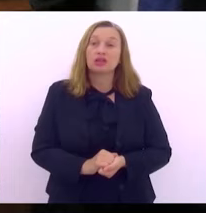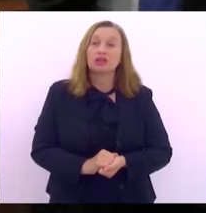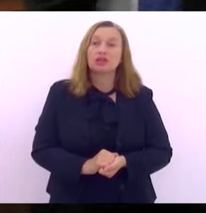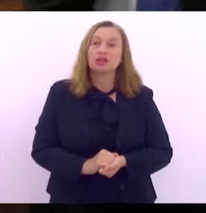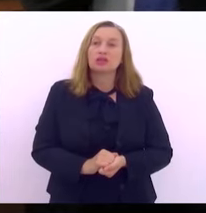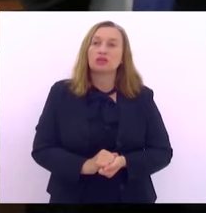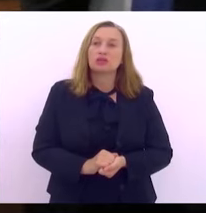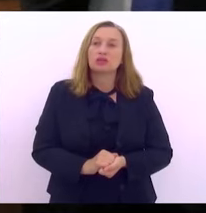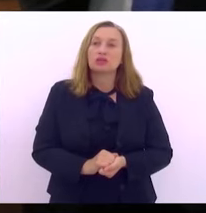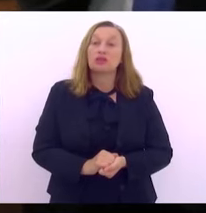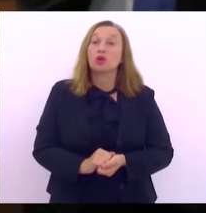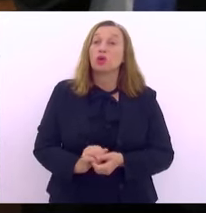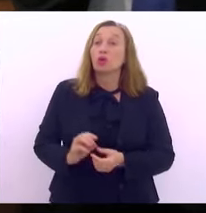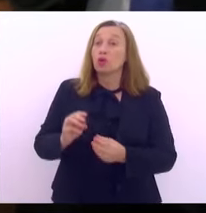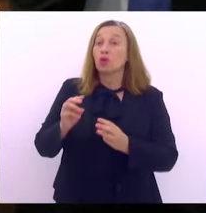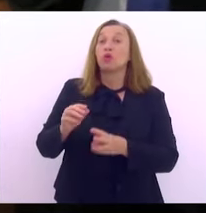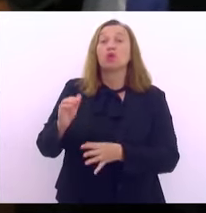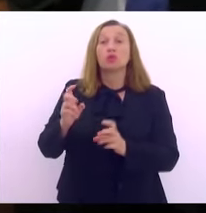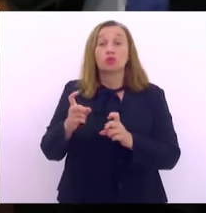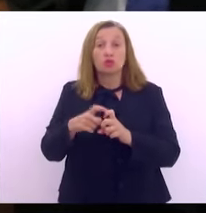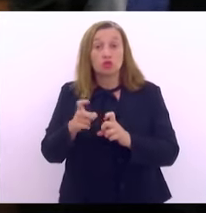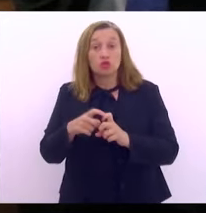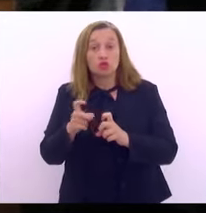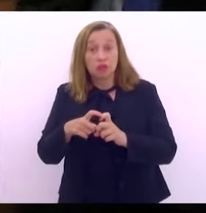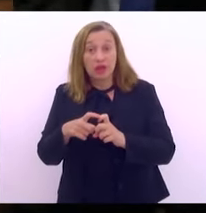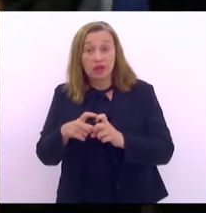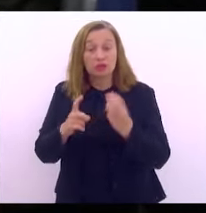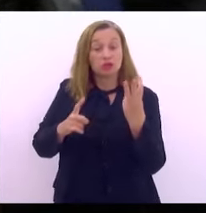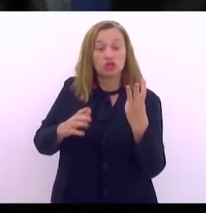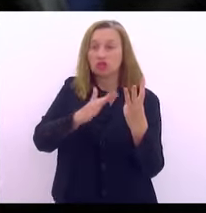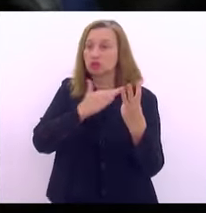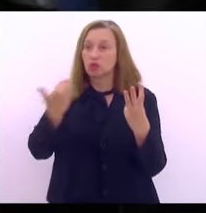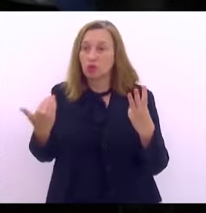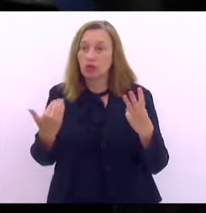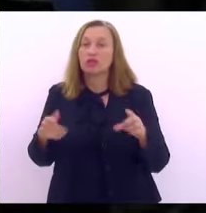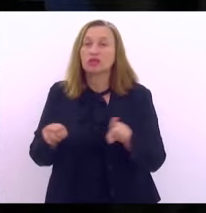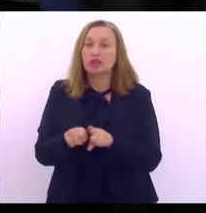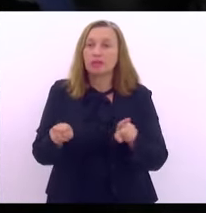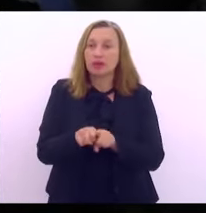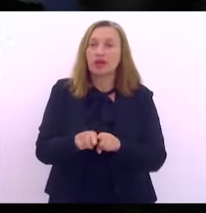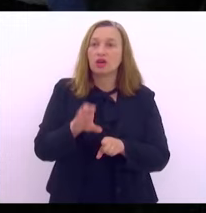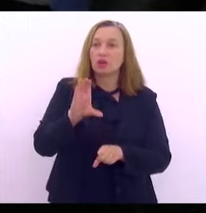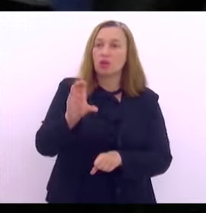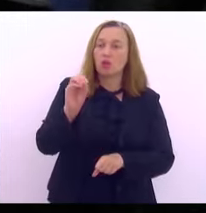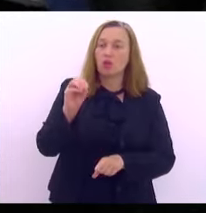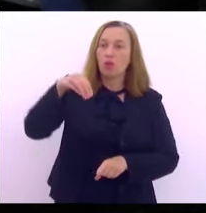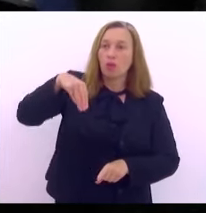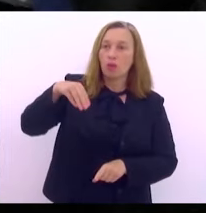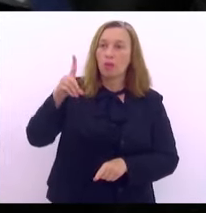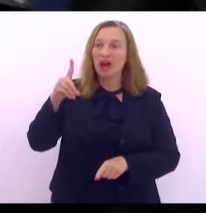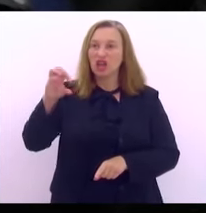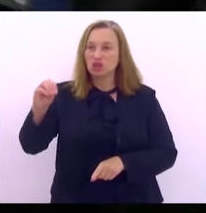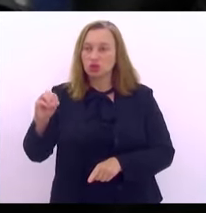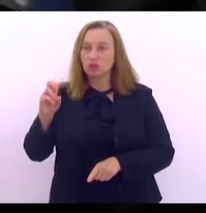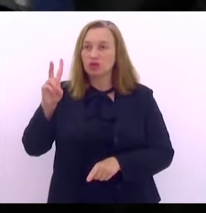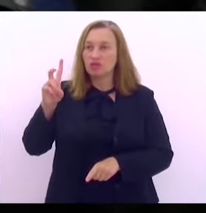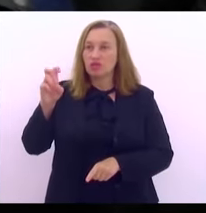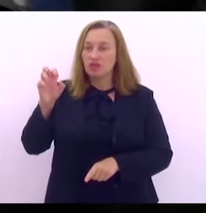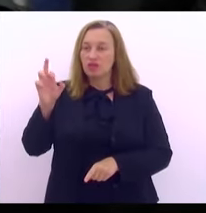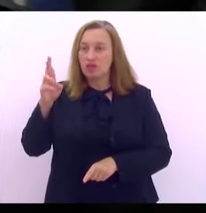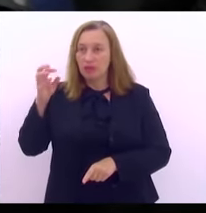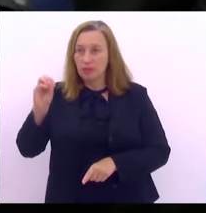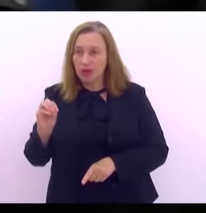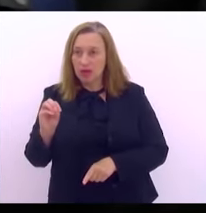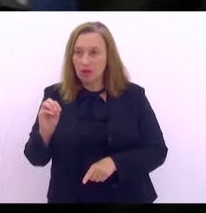o episódio dos médicos tenha acontecido e o que fez com que o Comando Vermelho pudesse se vingar da